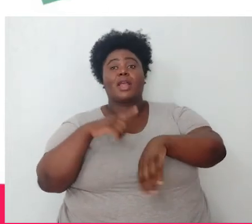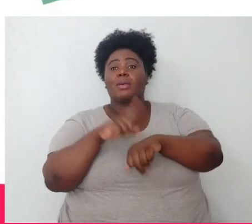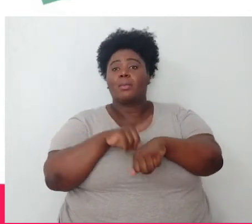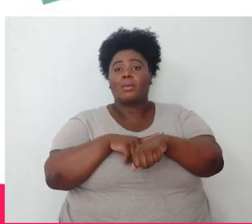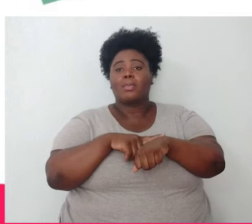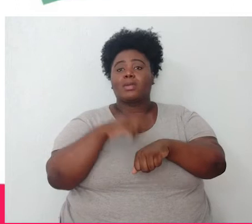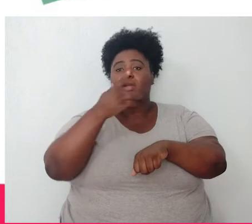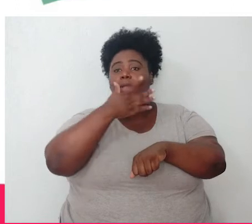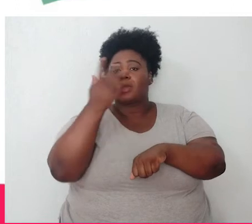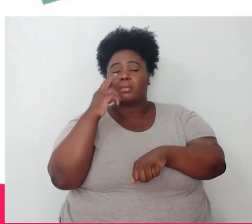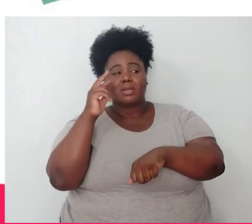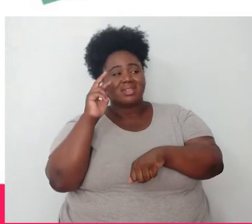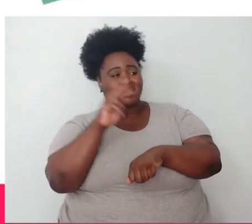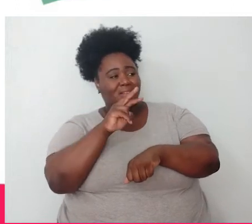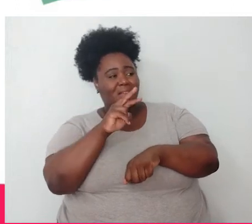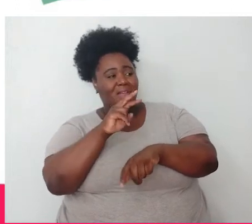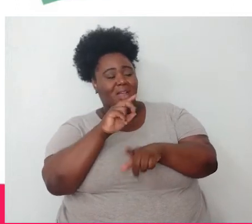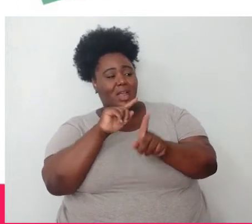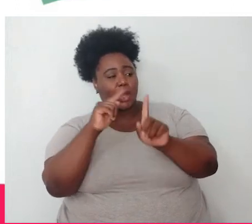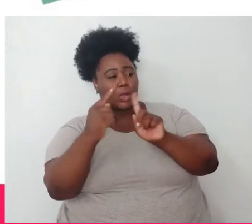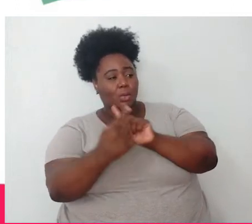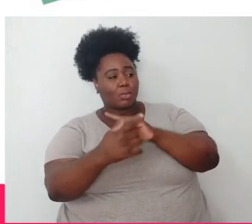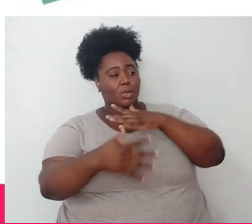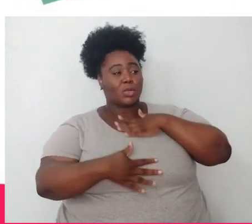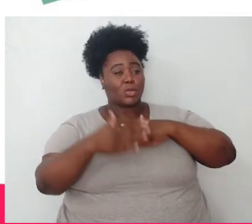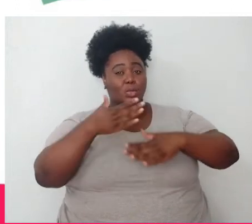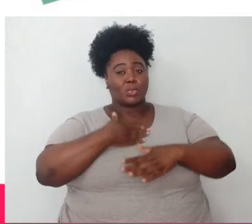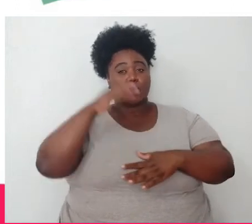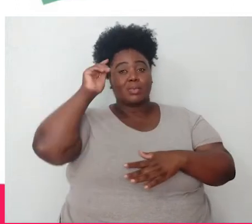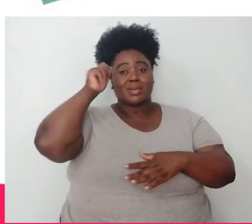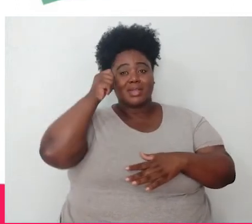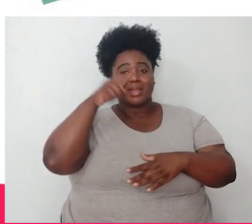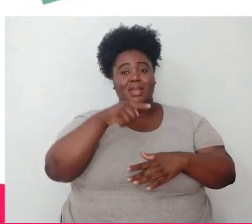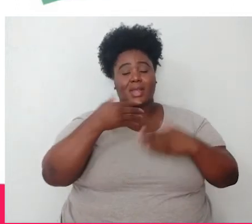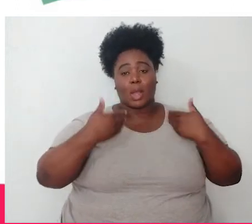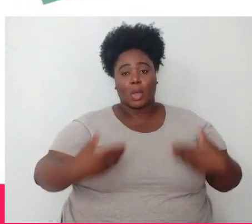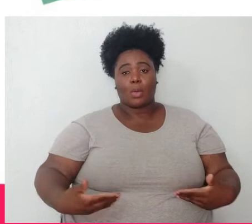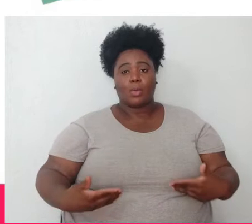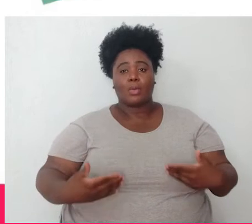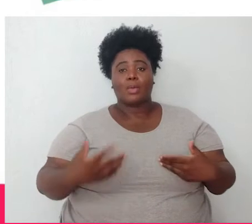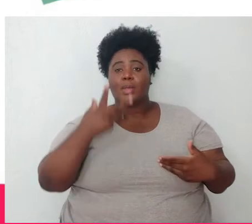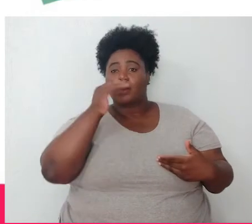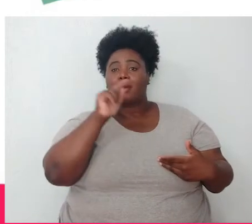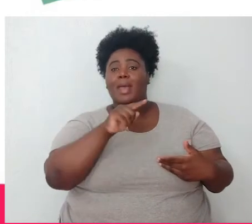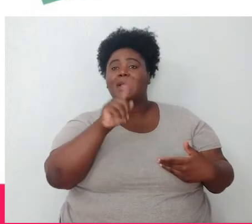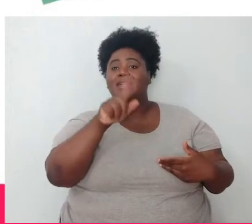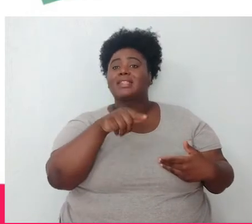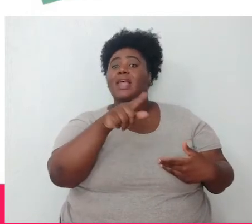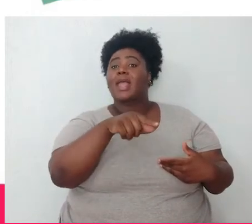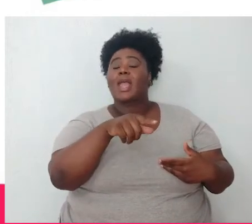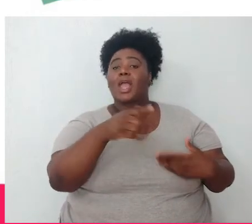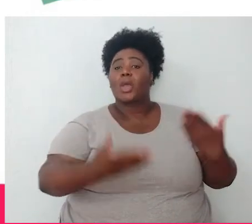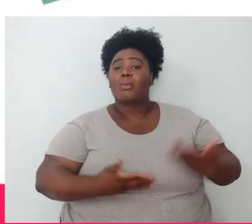pessoas relacionam aquela imagem do meu corpo negro careca com aquela roupa como se fosse uma empregada